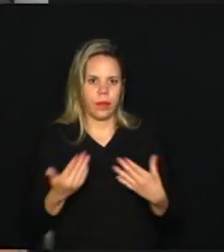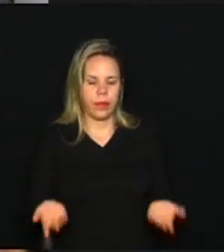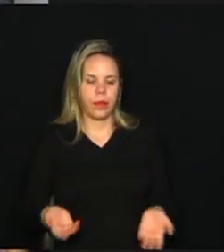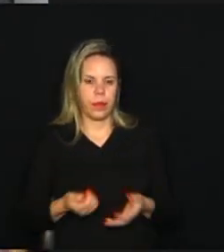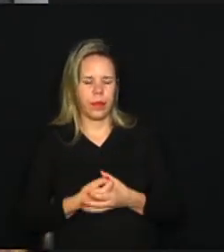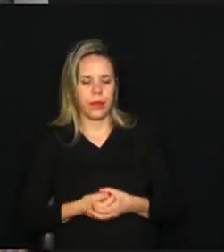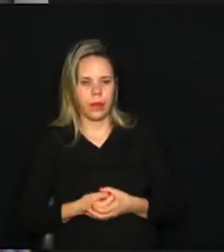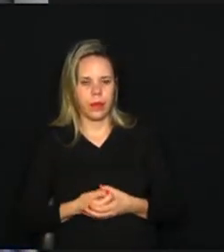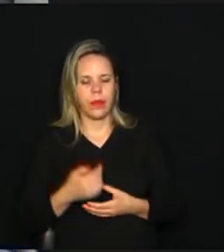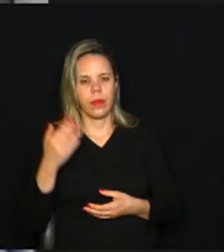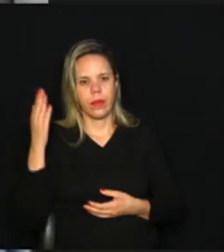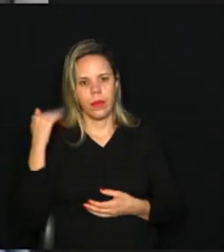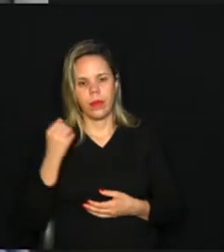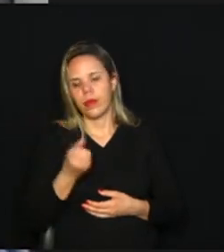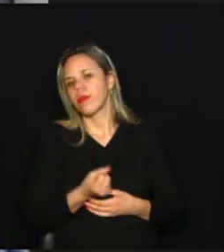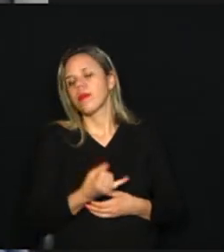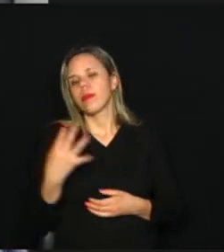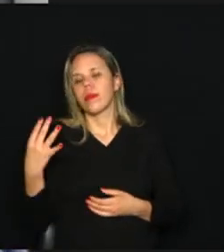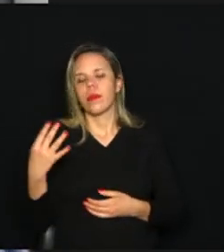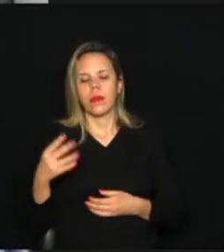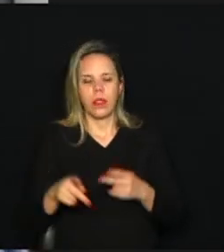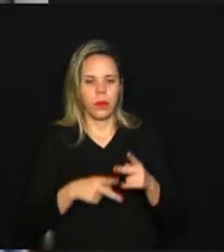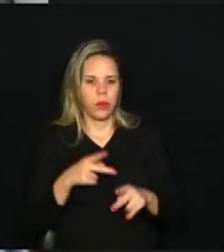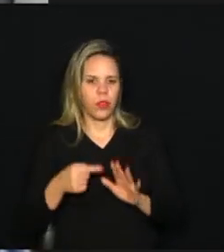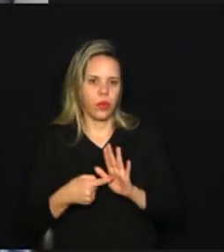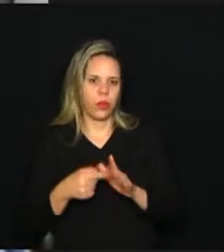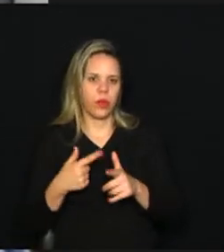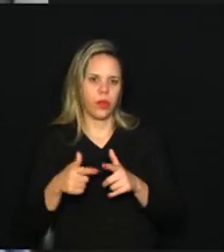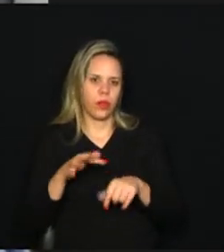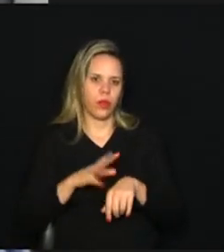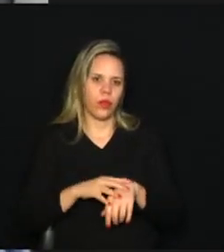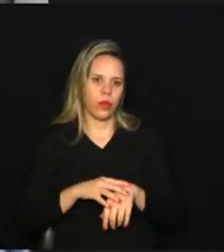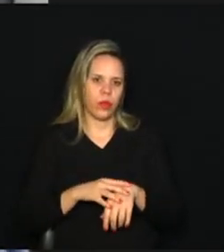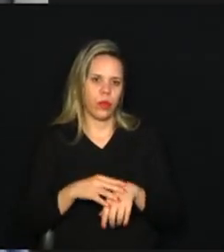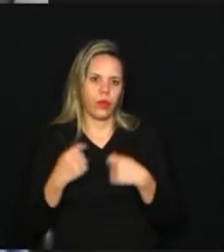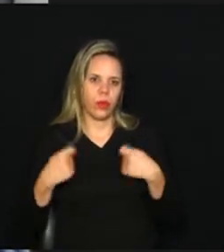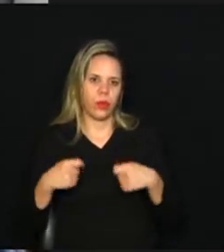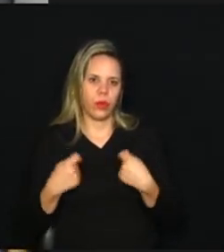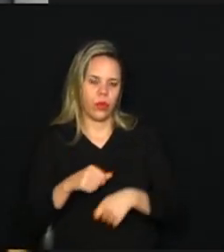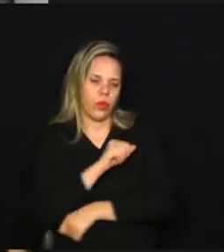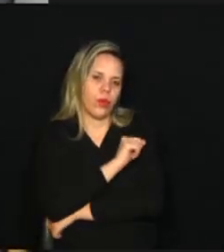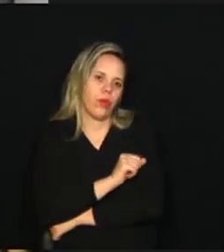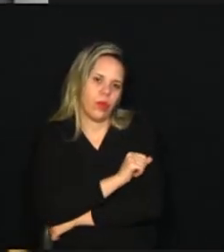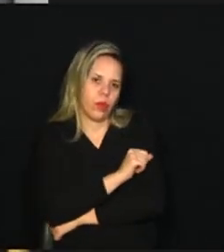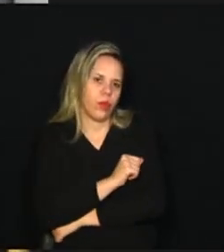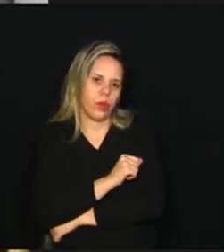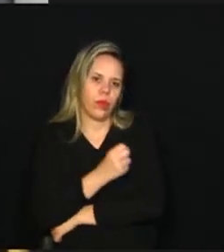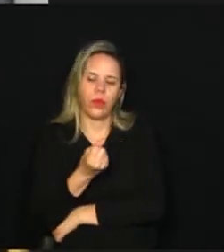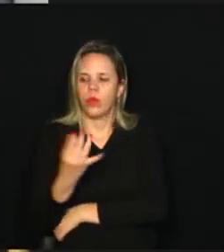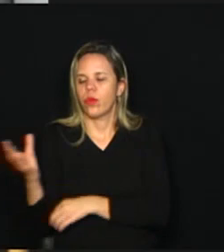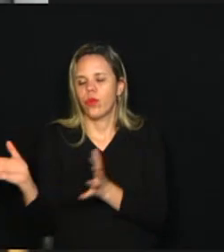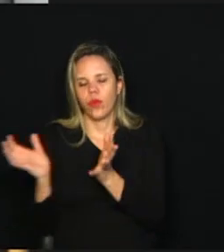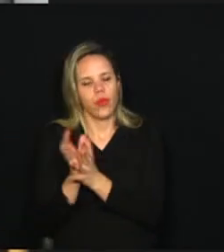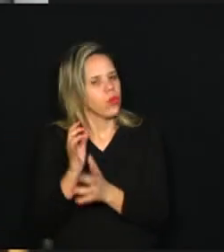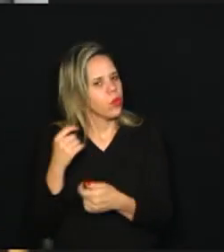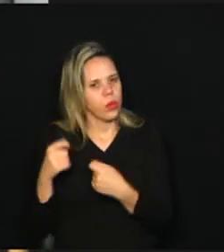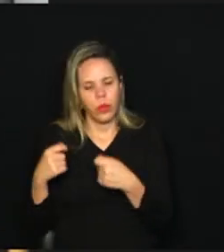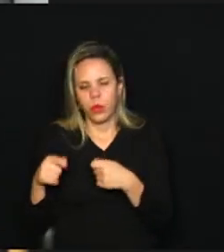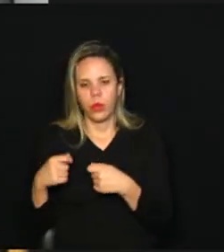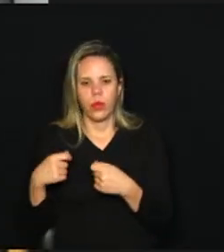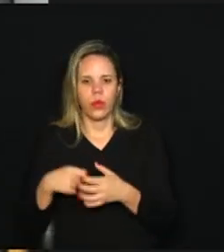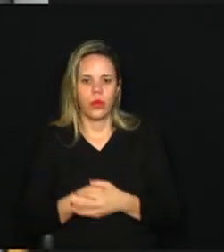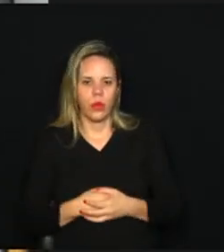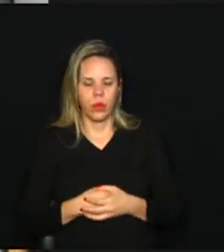Porque a gente sabe que uma porcentagem dos assintomáticos vão ser sintomáticos, vão precisar de enfermaria, e uma porcentagem dos que